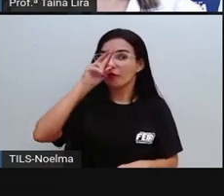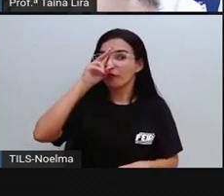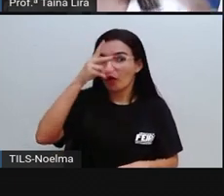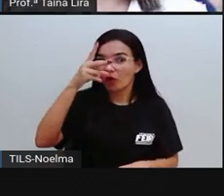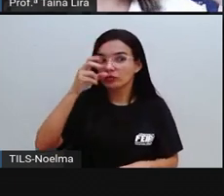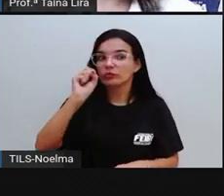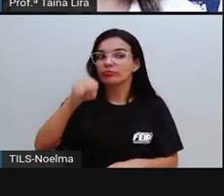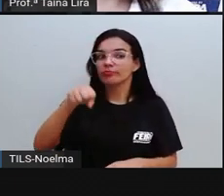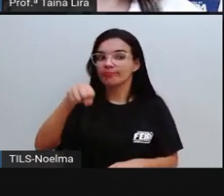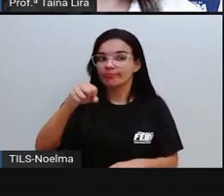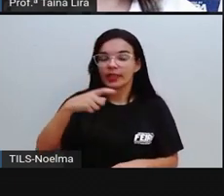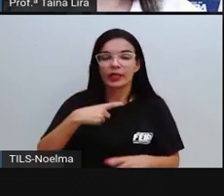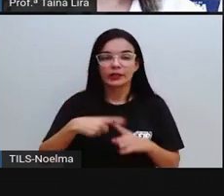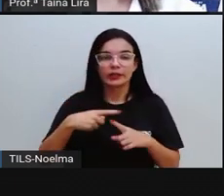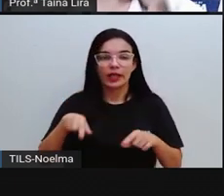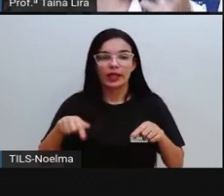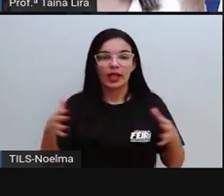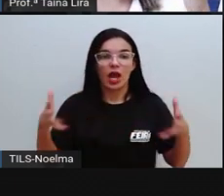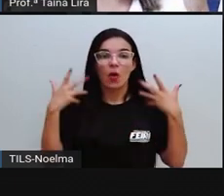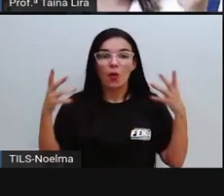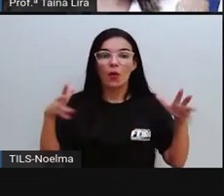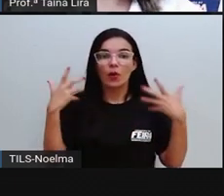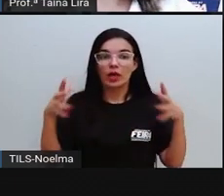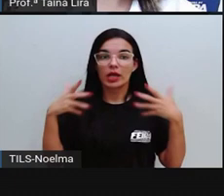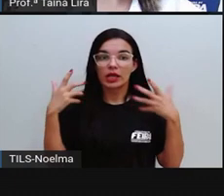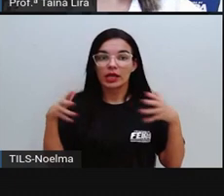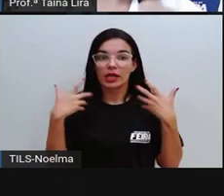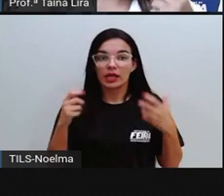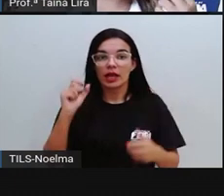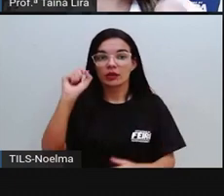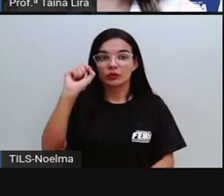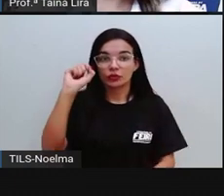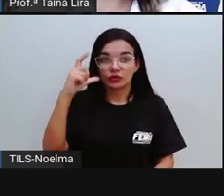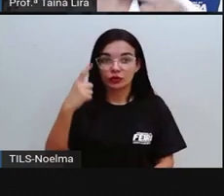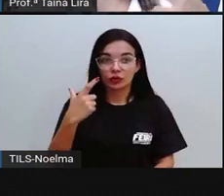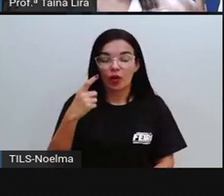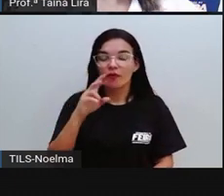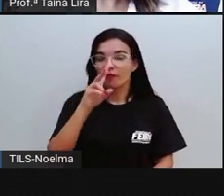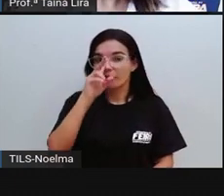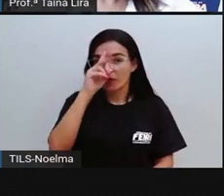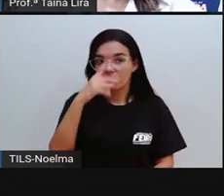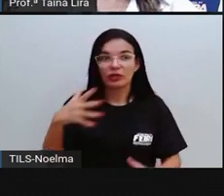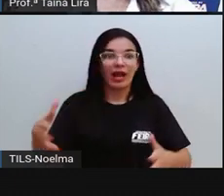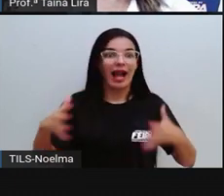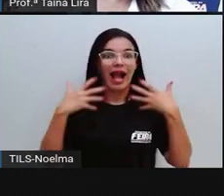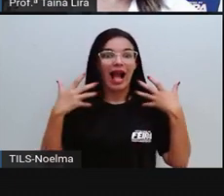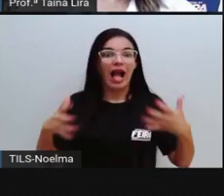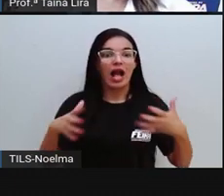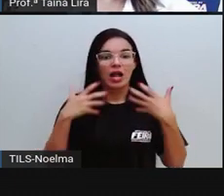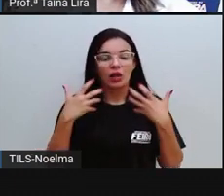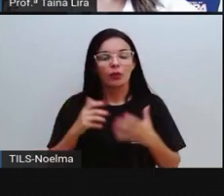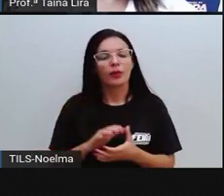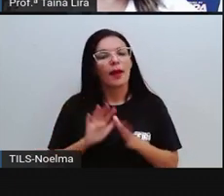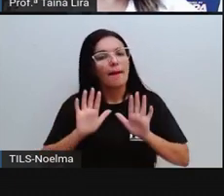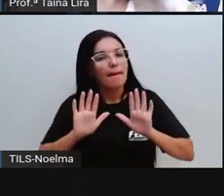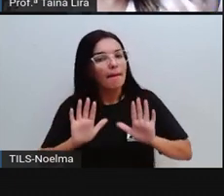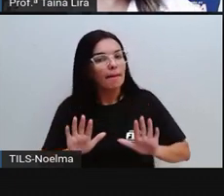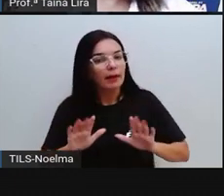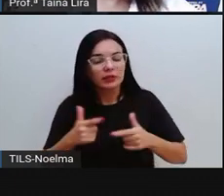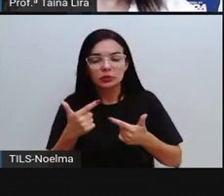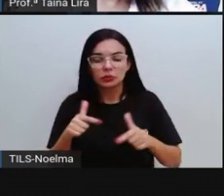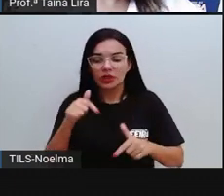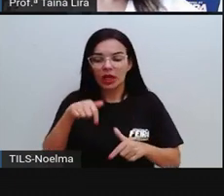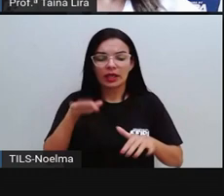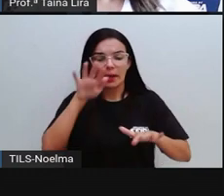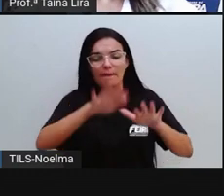que nós temos aí um clima, né, o clima de Feira é um clima que tem um sol mais forte, o calor. No entanto, nós não temos aqui